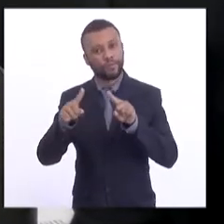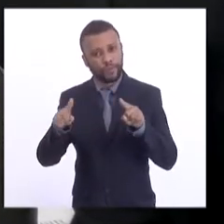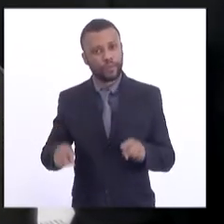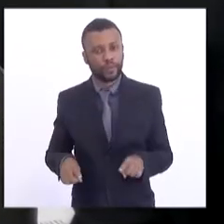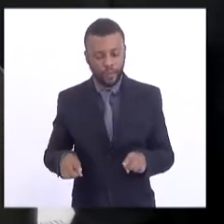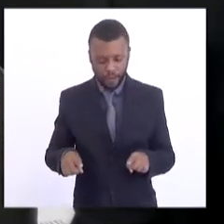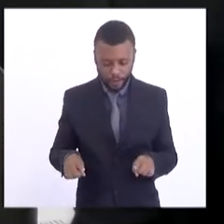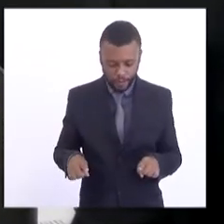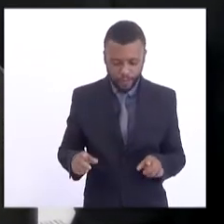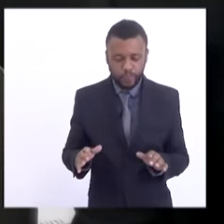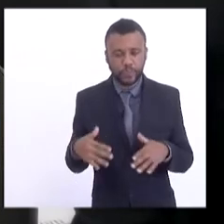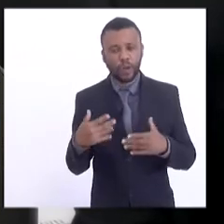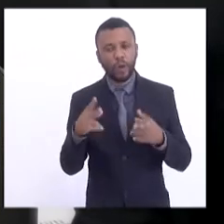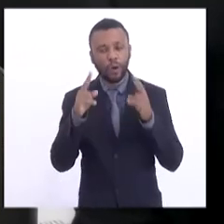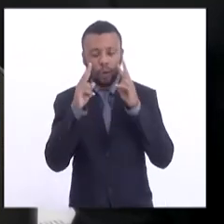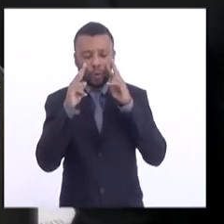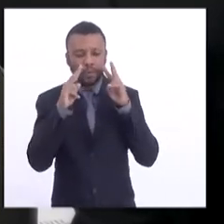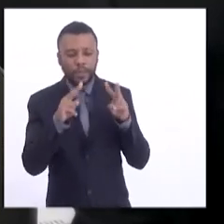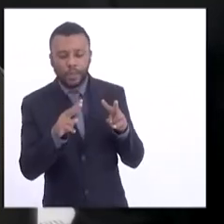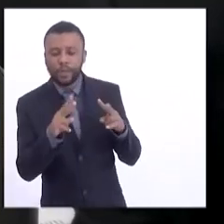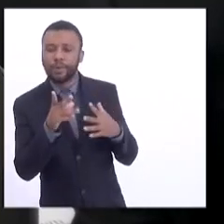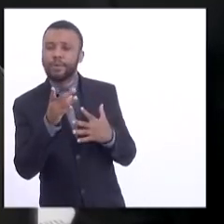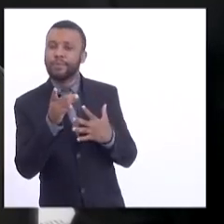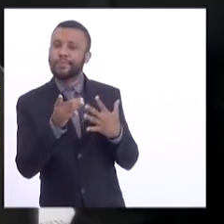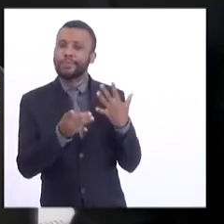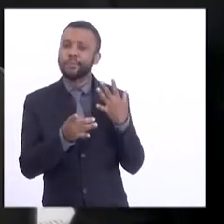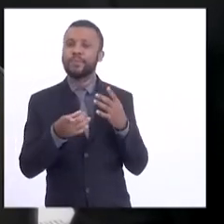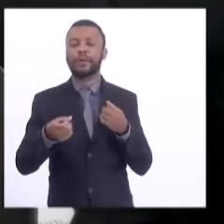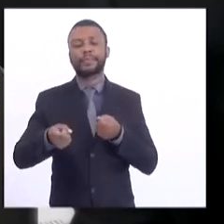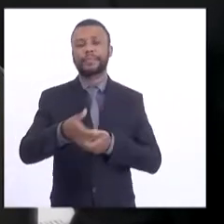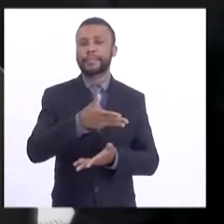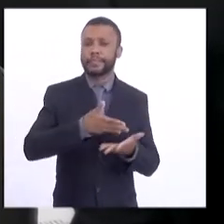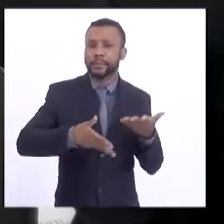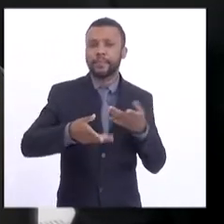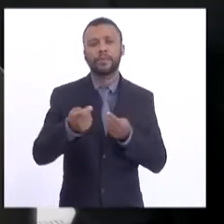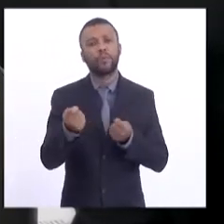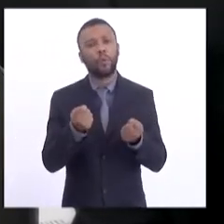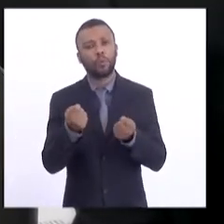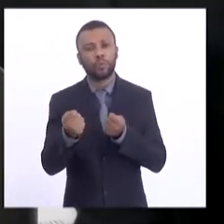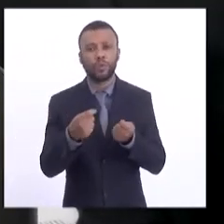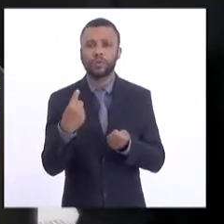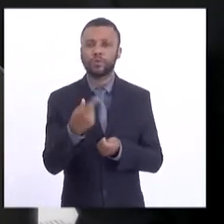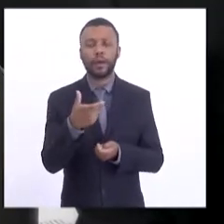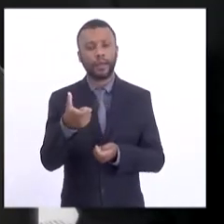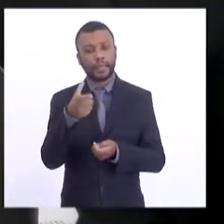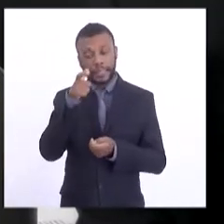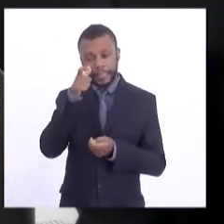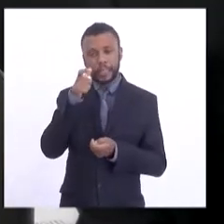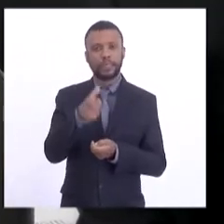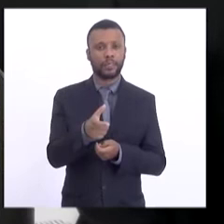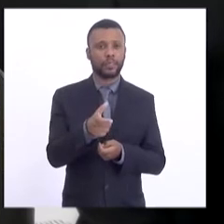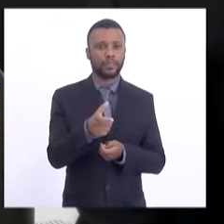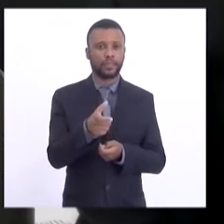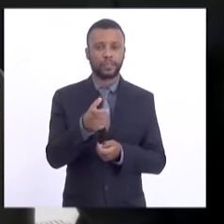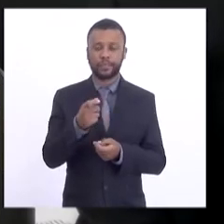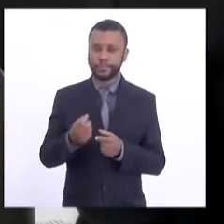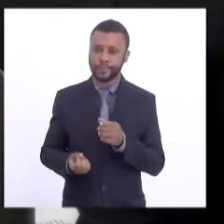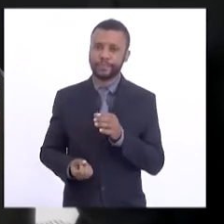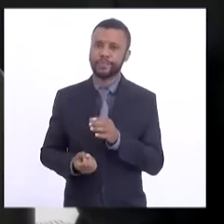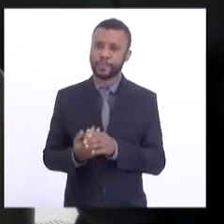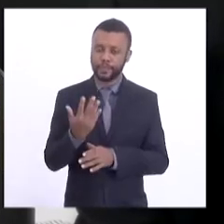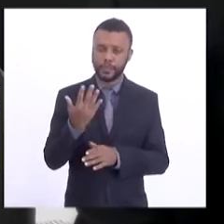e considerando todas as a todas nova dinâmica de controle que a gente pretende implementar